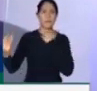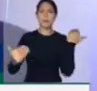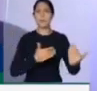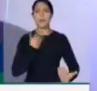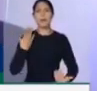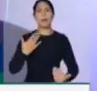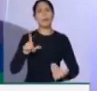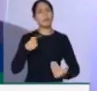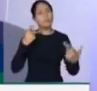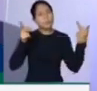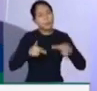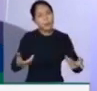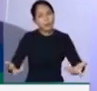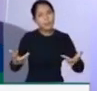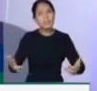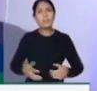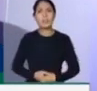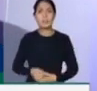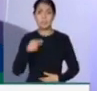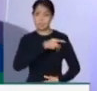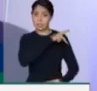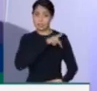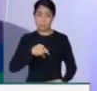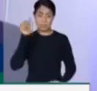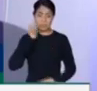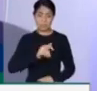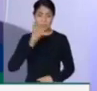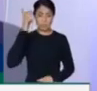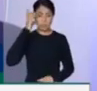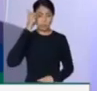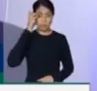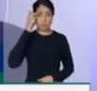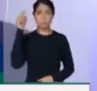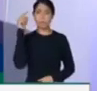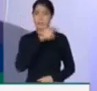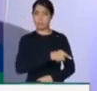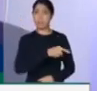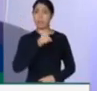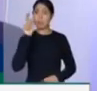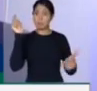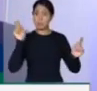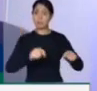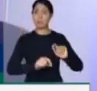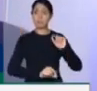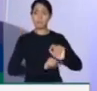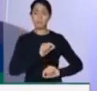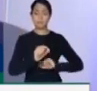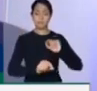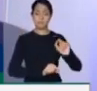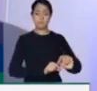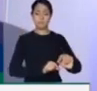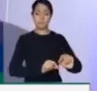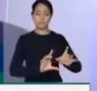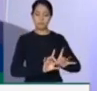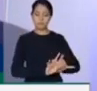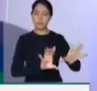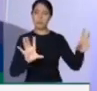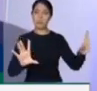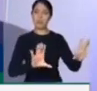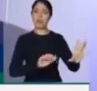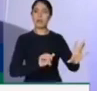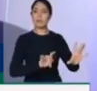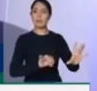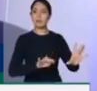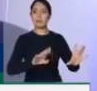da cloroquina, que a presidenta Dilma seja finalmente absolvida pelo aquilo que ela não